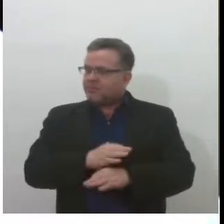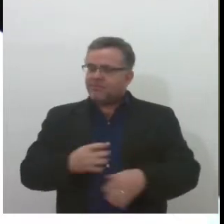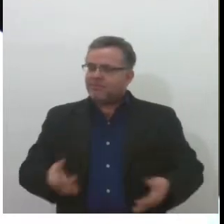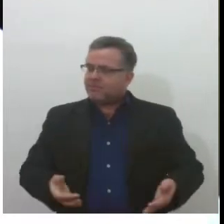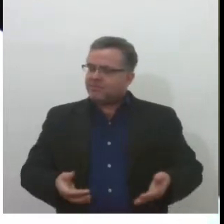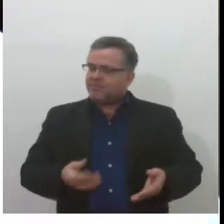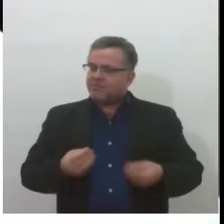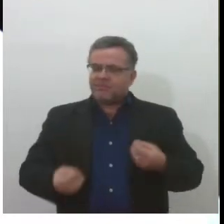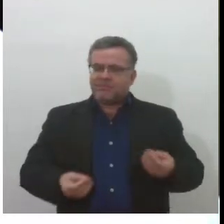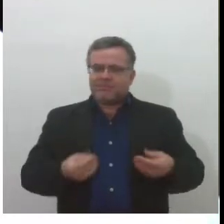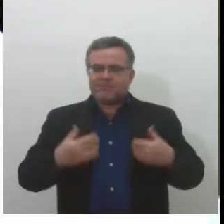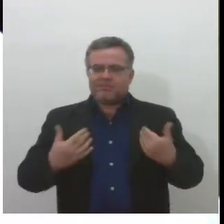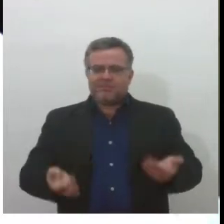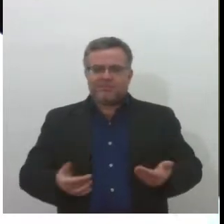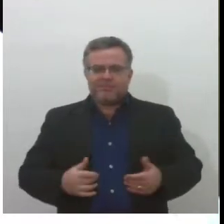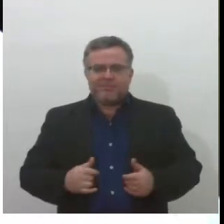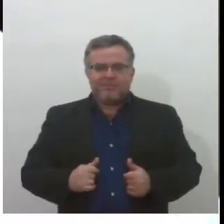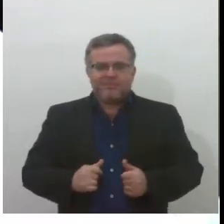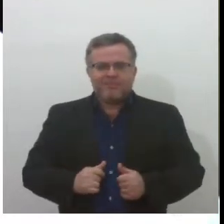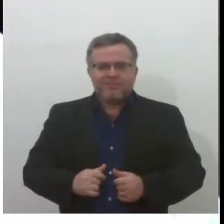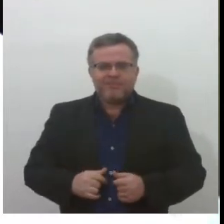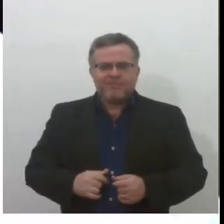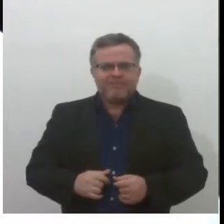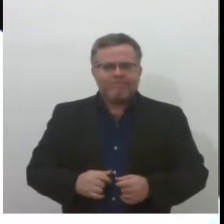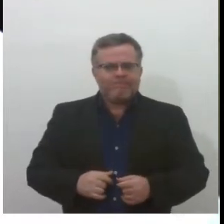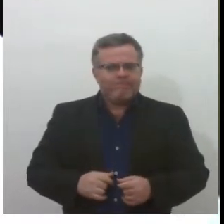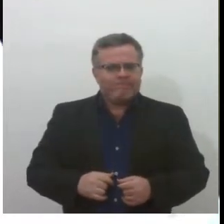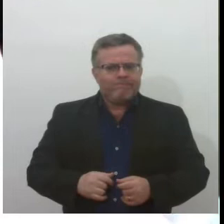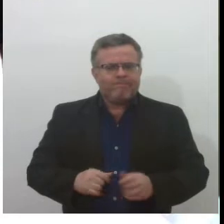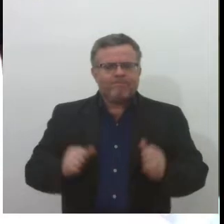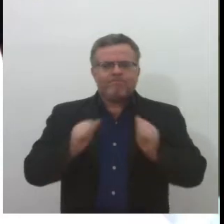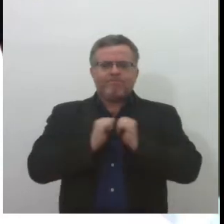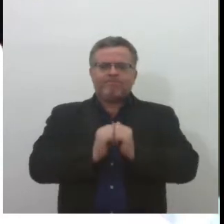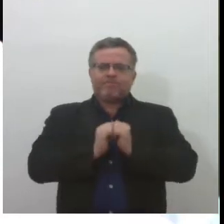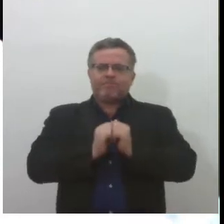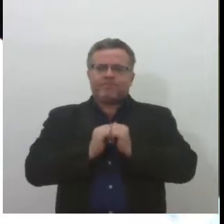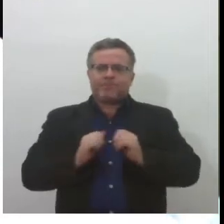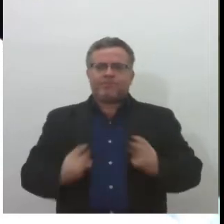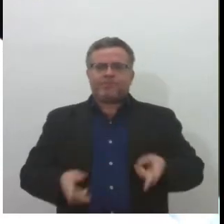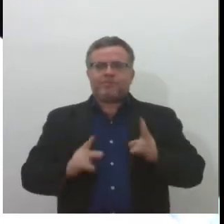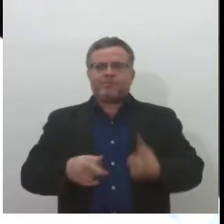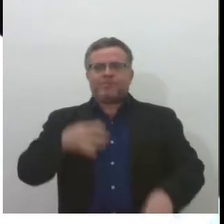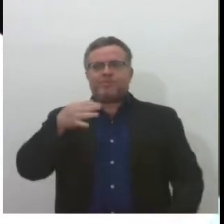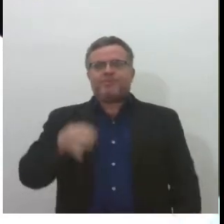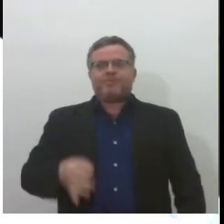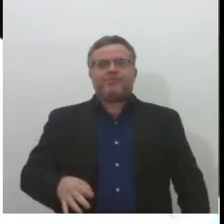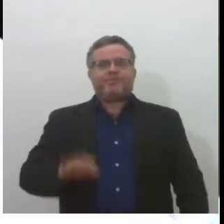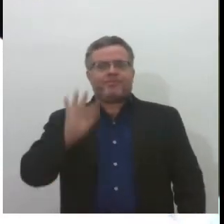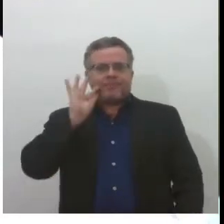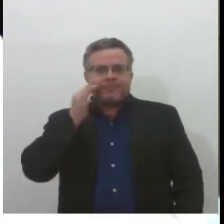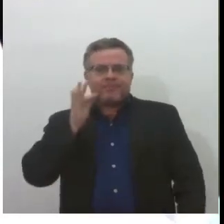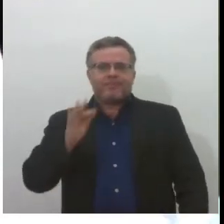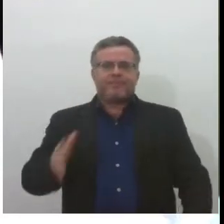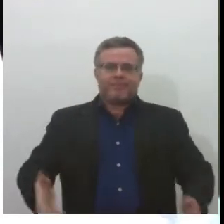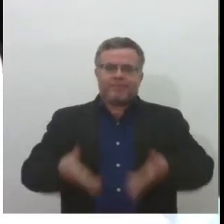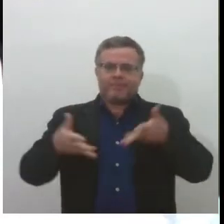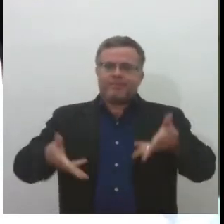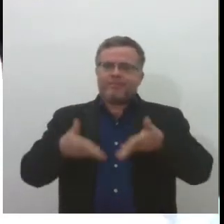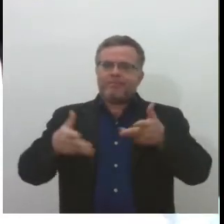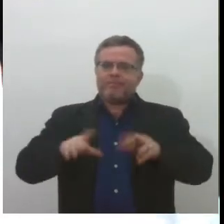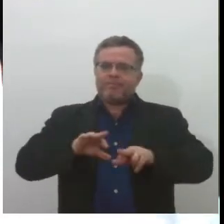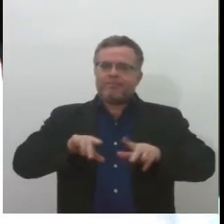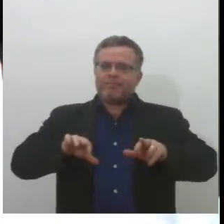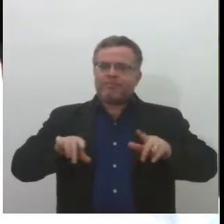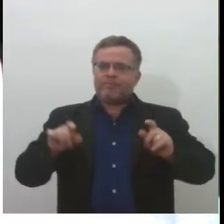pi o os outros alimentos acompanhando isso de certa forma muita fruta muita verdura e